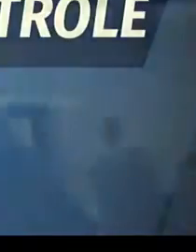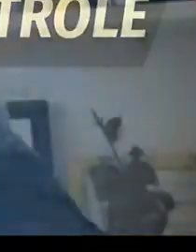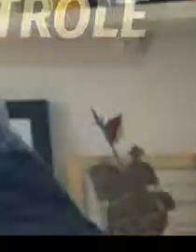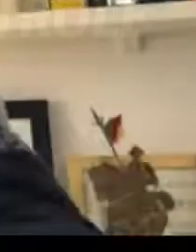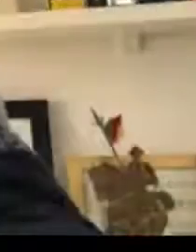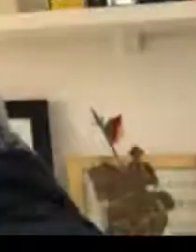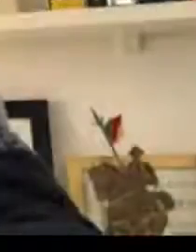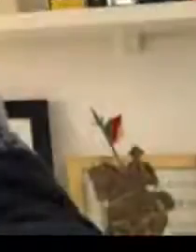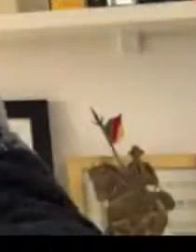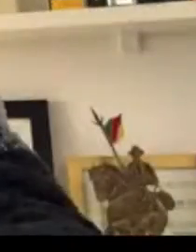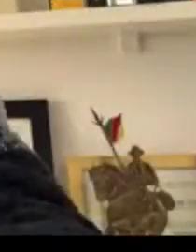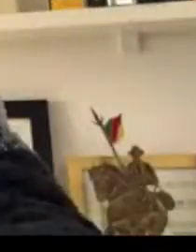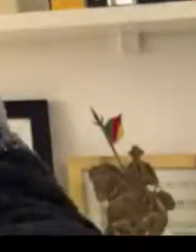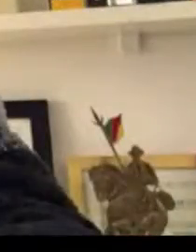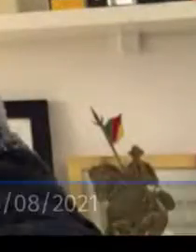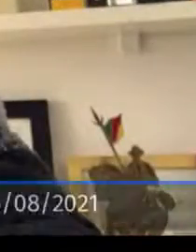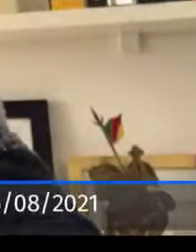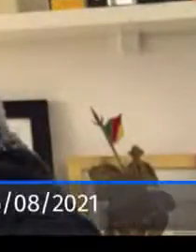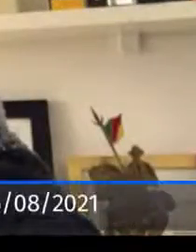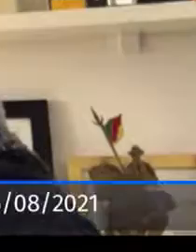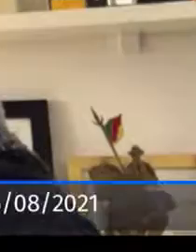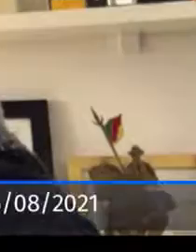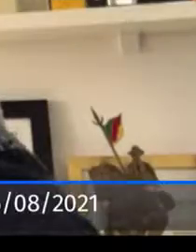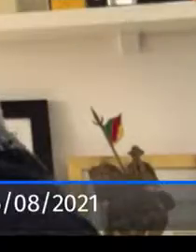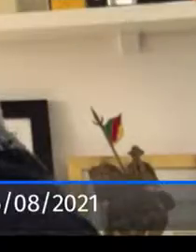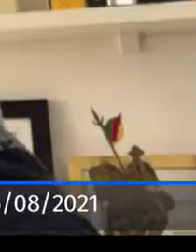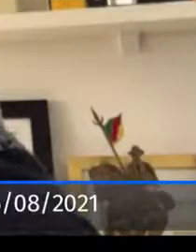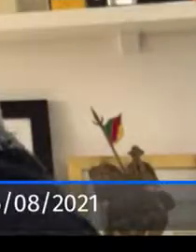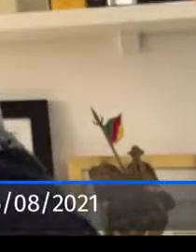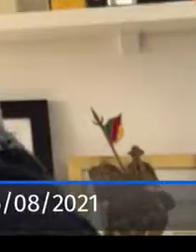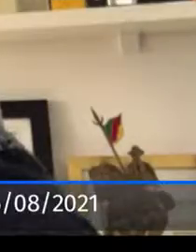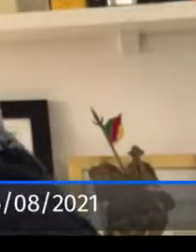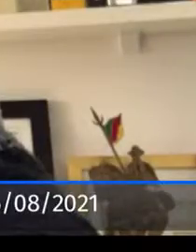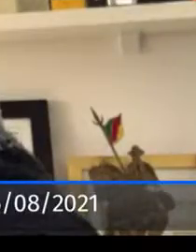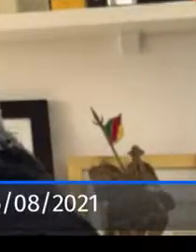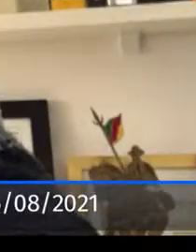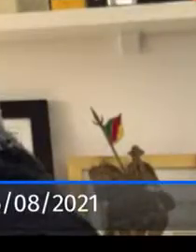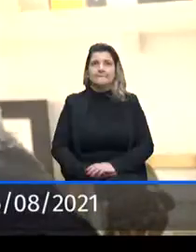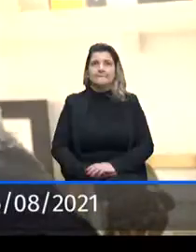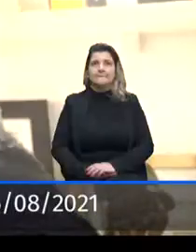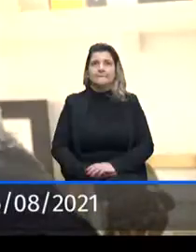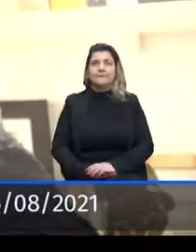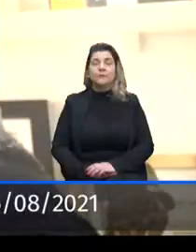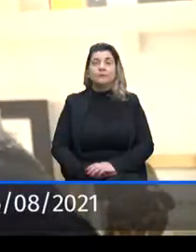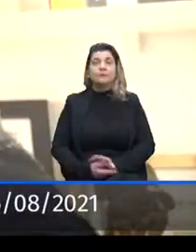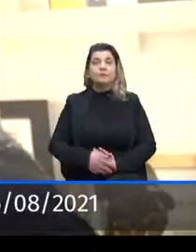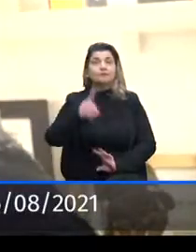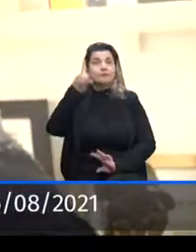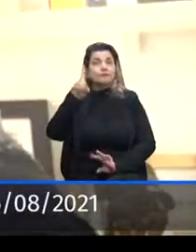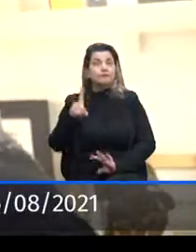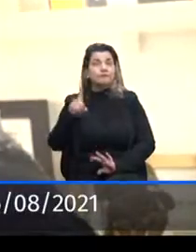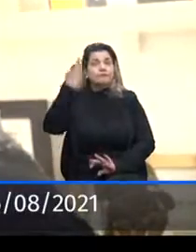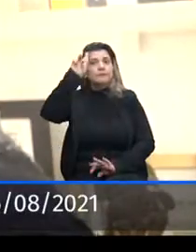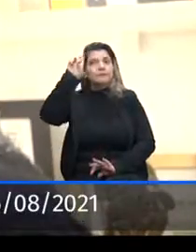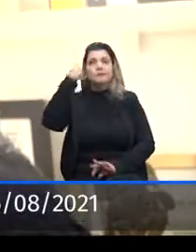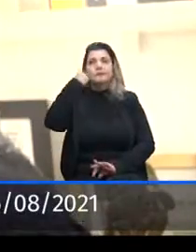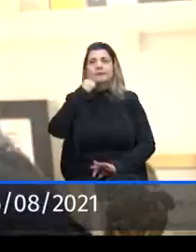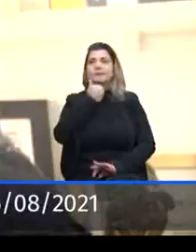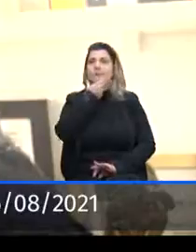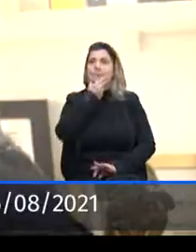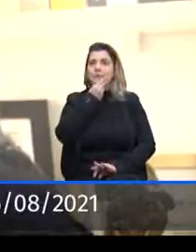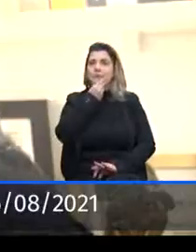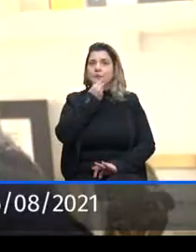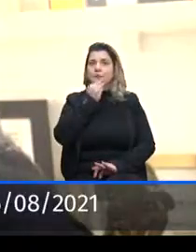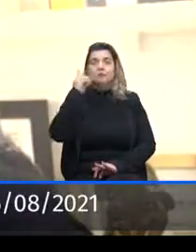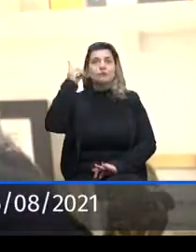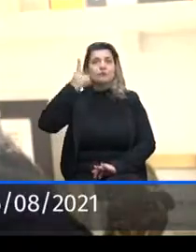2021, referente à reunião ordinária do dia 19 de agosto, ressalvando o direito das senhoras e senhores deputados de